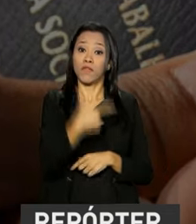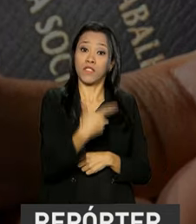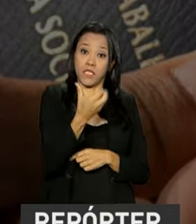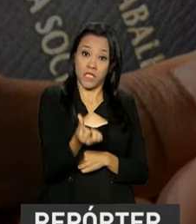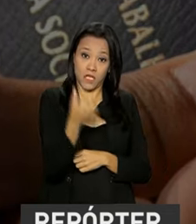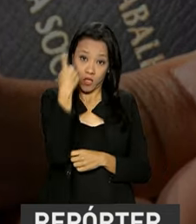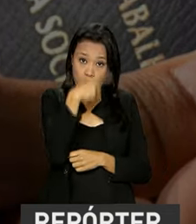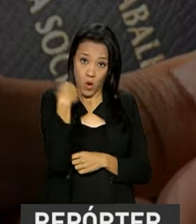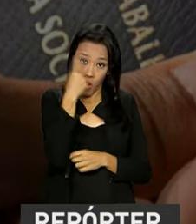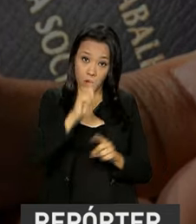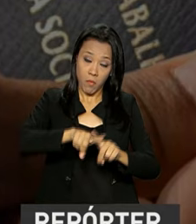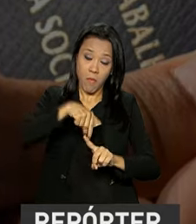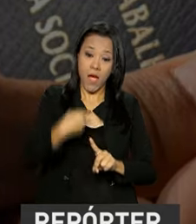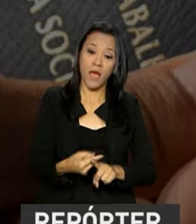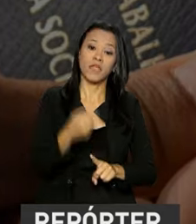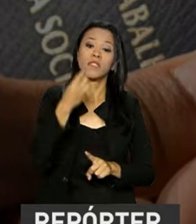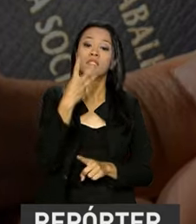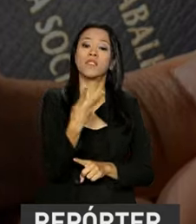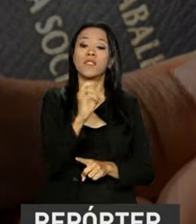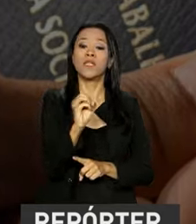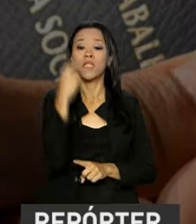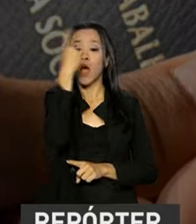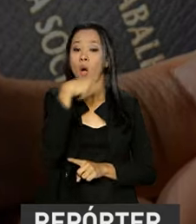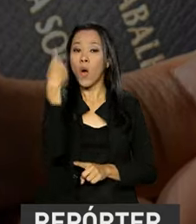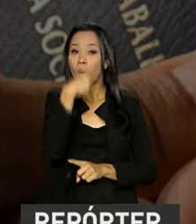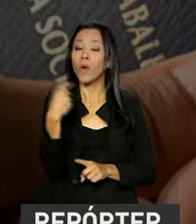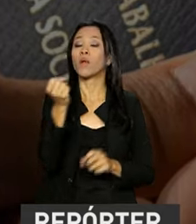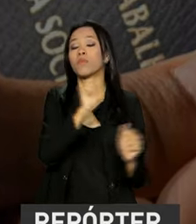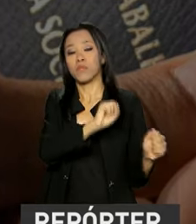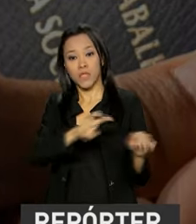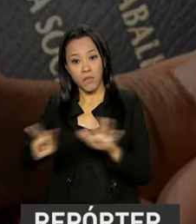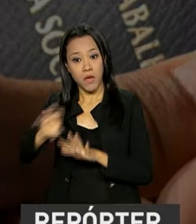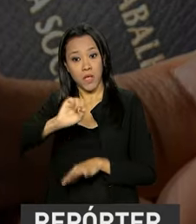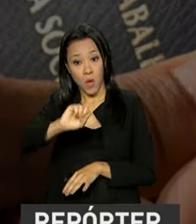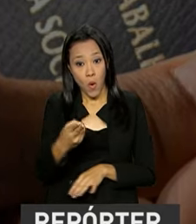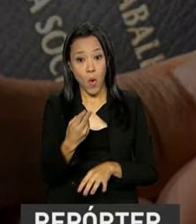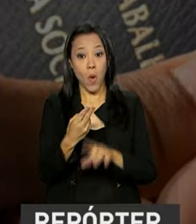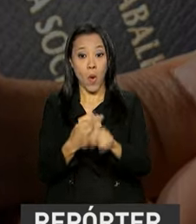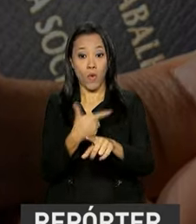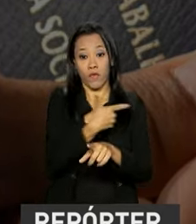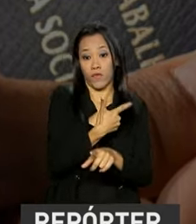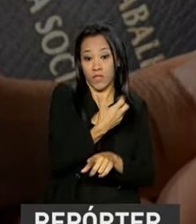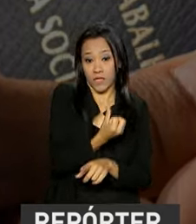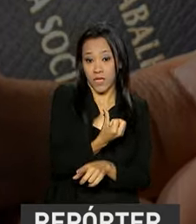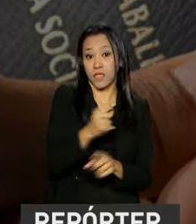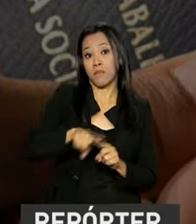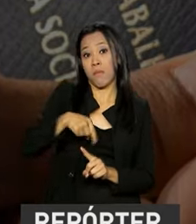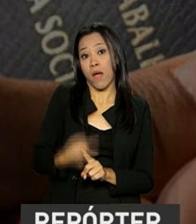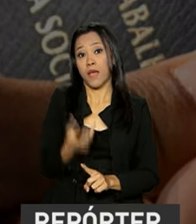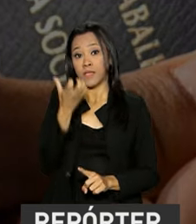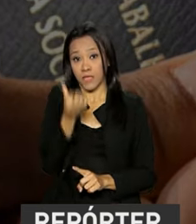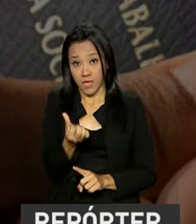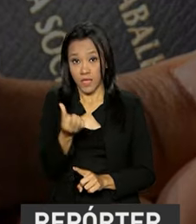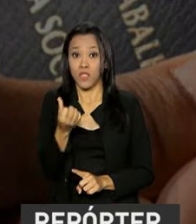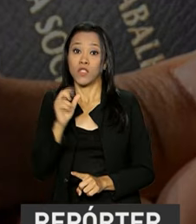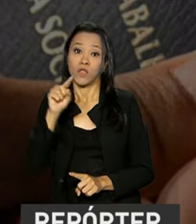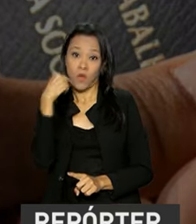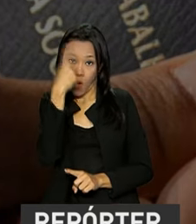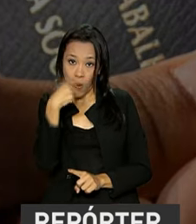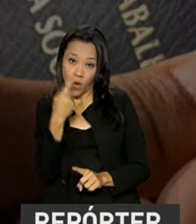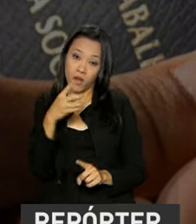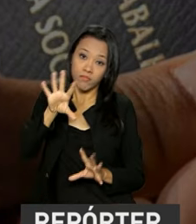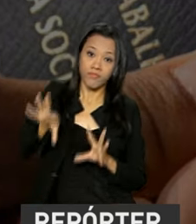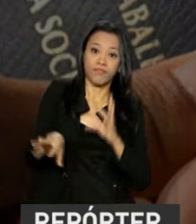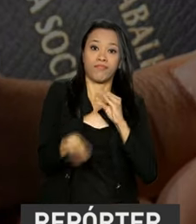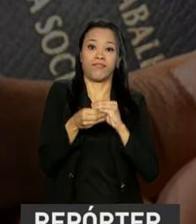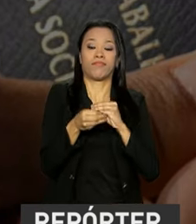semanais para 30 horas por semana ou para 26 horas semanais mais 6 horas extras e o trabalho